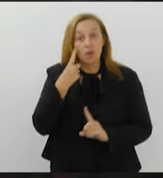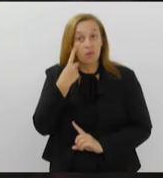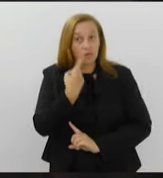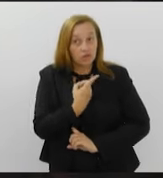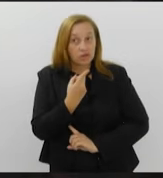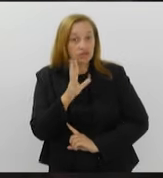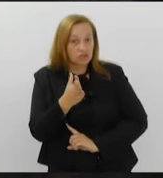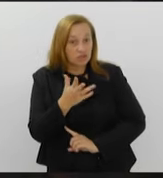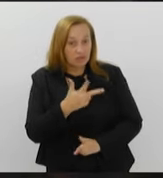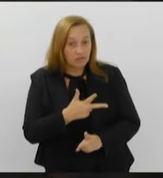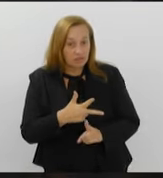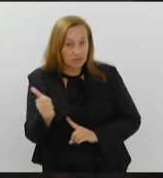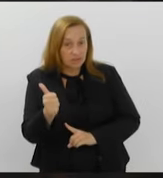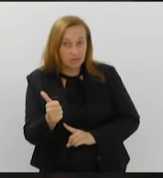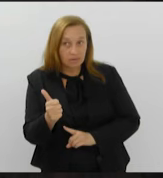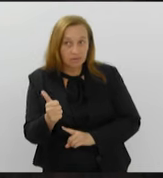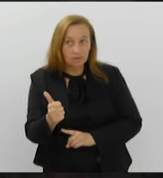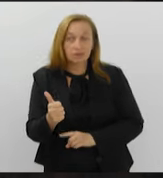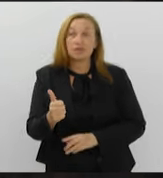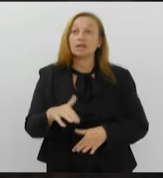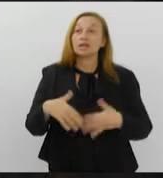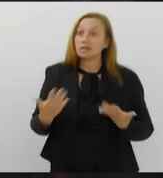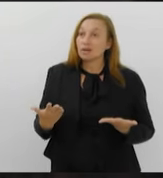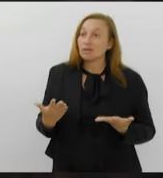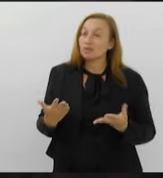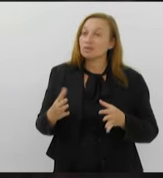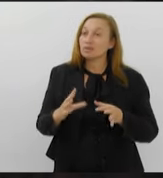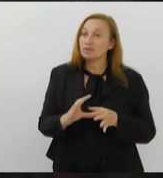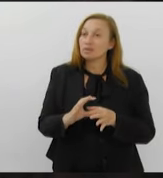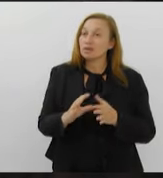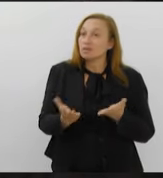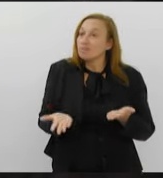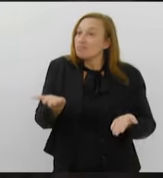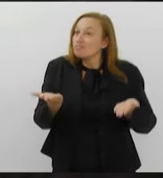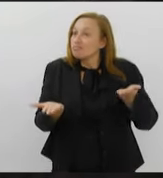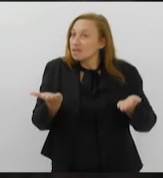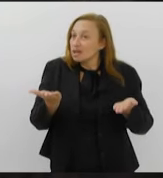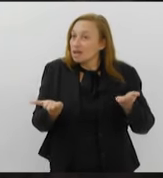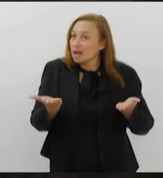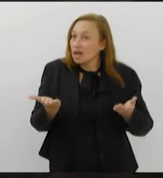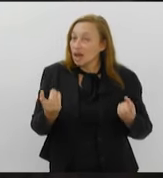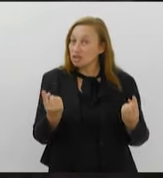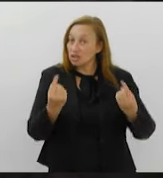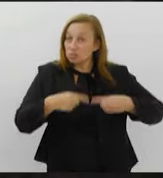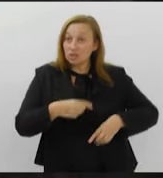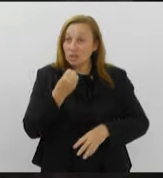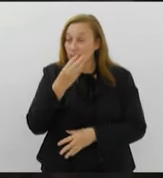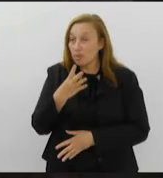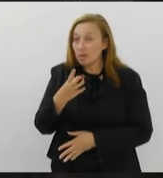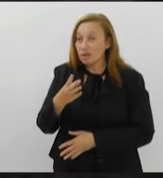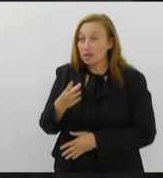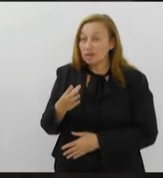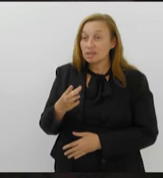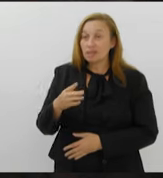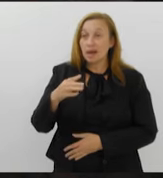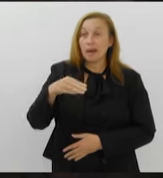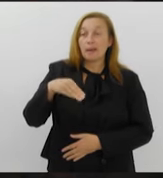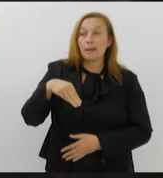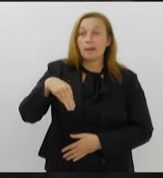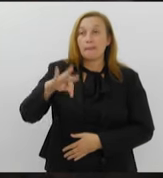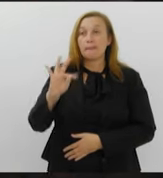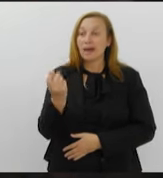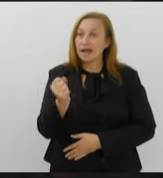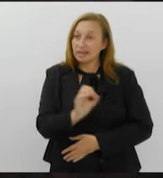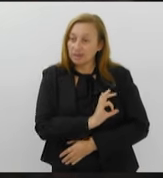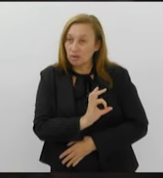já ganhou de lavada, então eu estou permitindo, porque a disputa está muito boa entre a Marta e a Zeidan, e por uma questão de